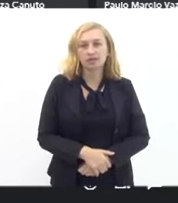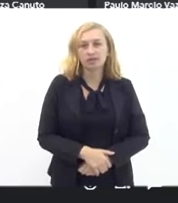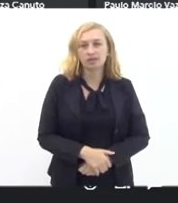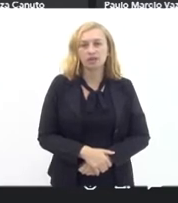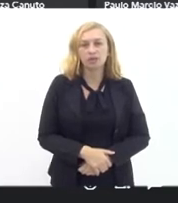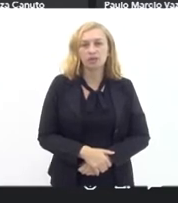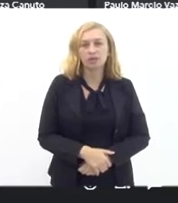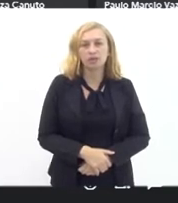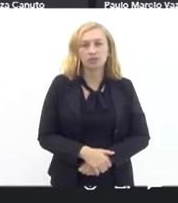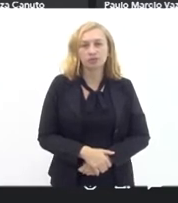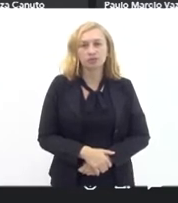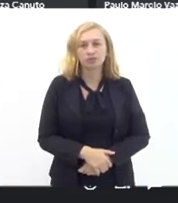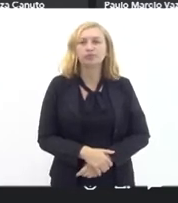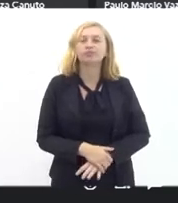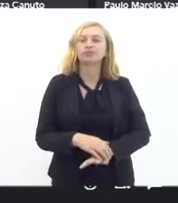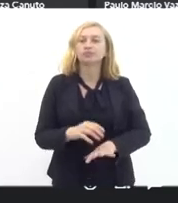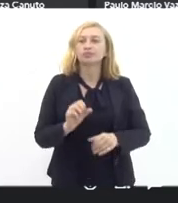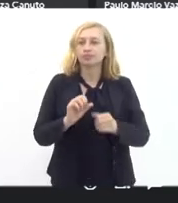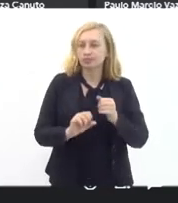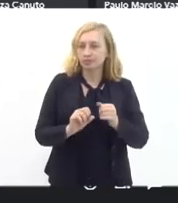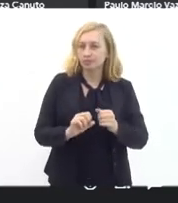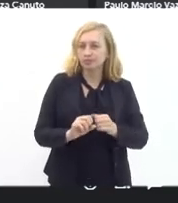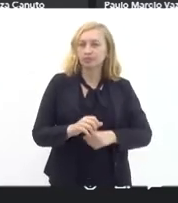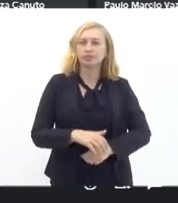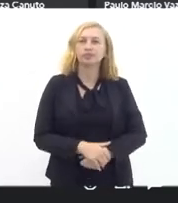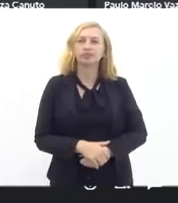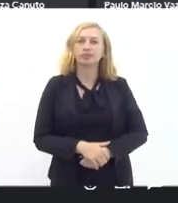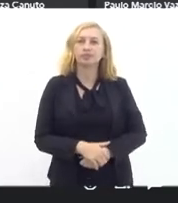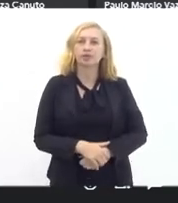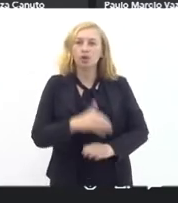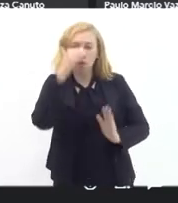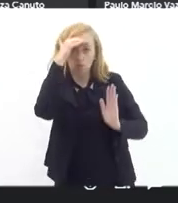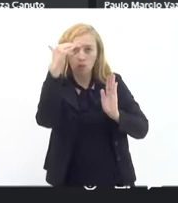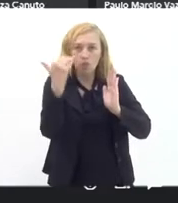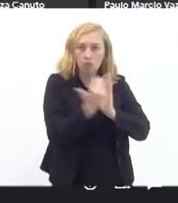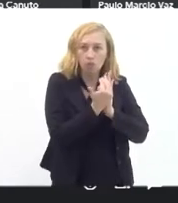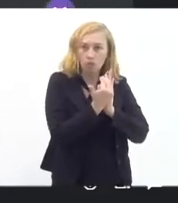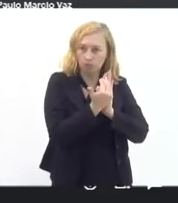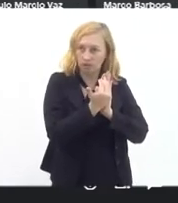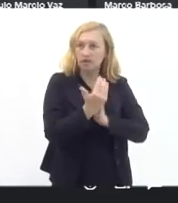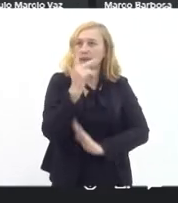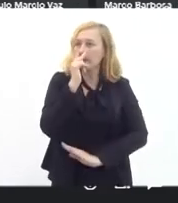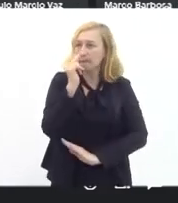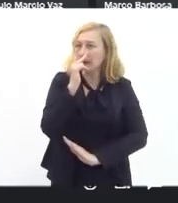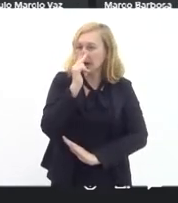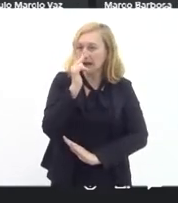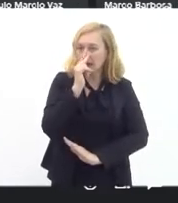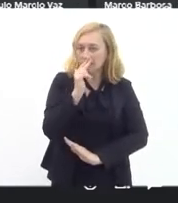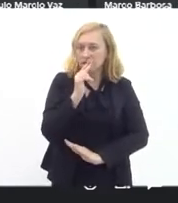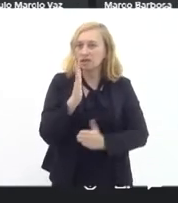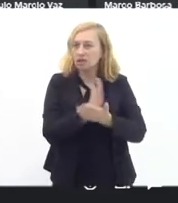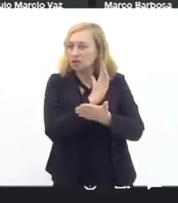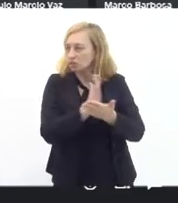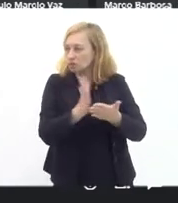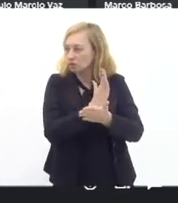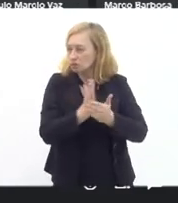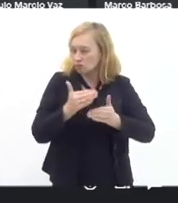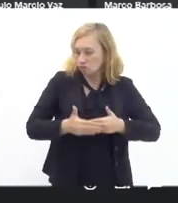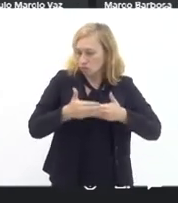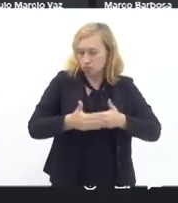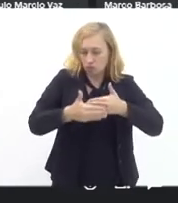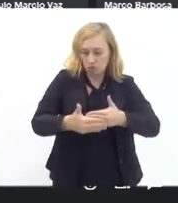colocá-las no, como bem fazia e faz o amigo Mink, no Cumpra-se. Me parece que algumas coisas vêm